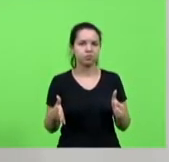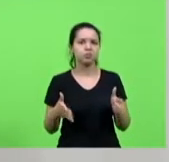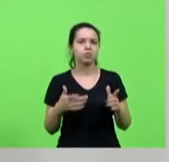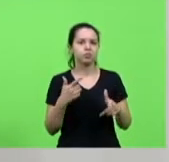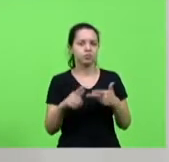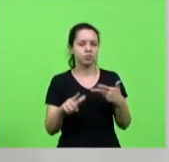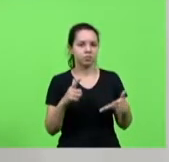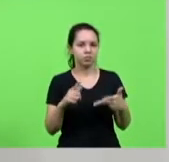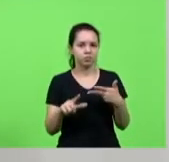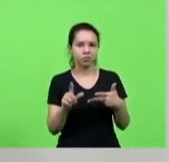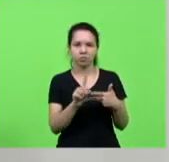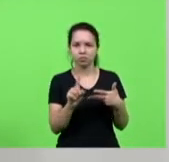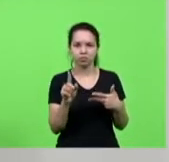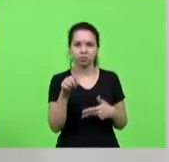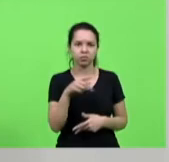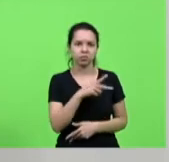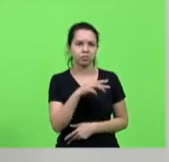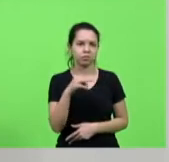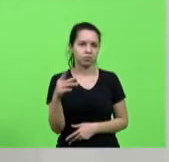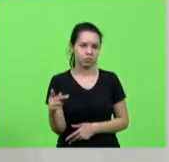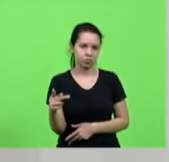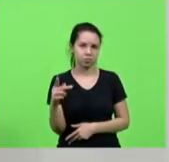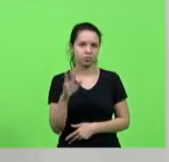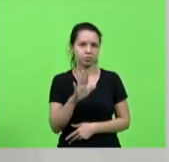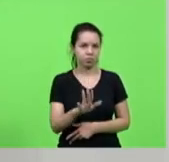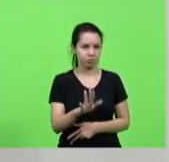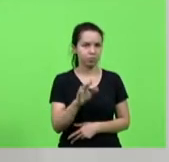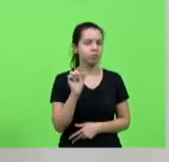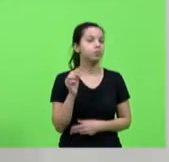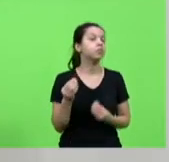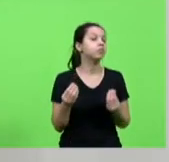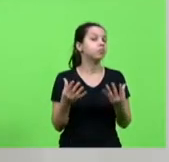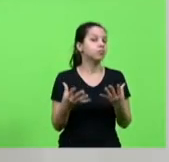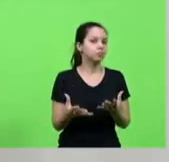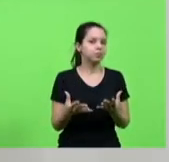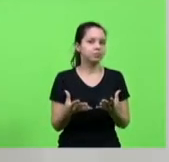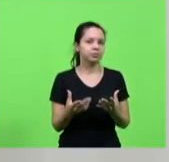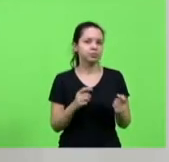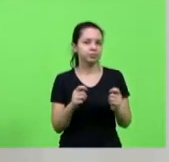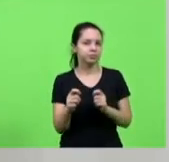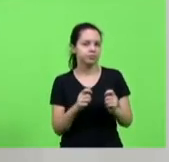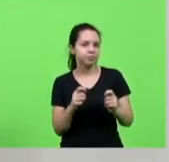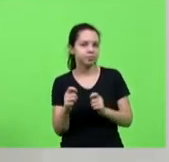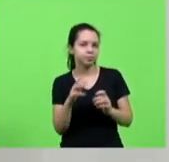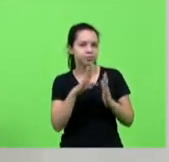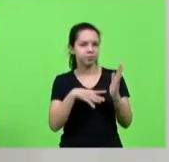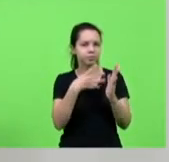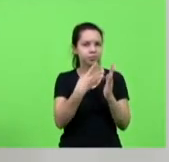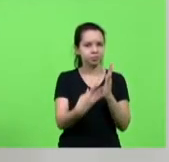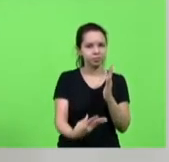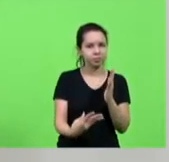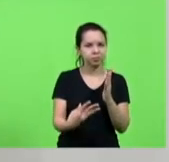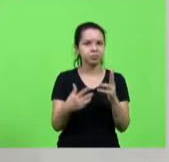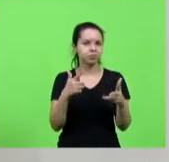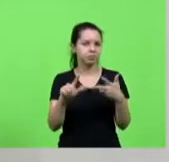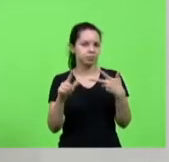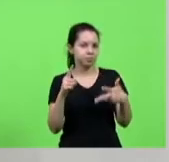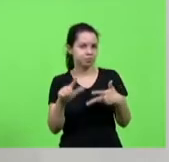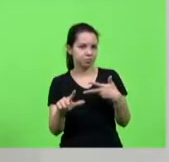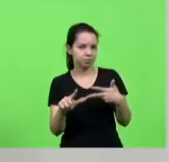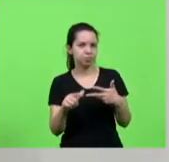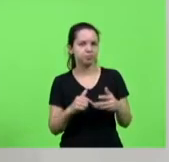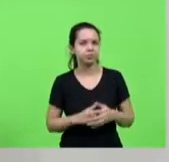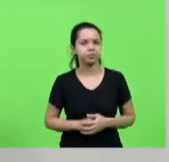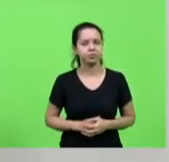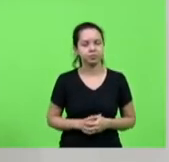ou seja, a medida provisória, mas para controlar a agenda do poder legislativo, subvertendo o poder que lhe